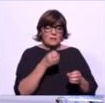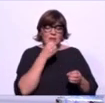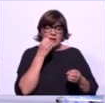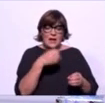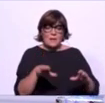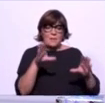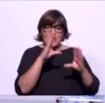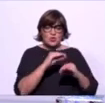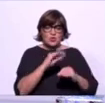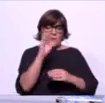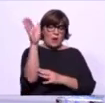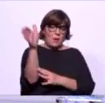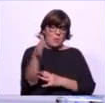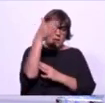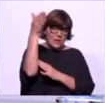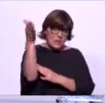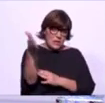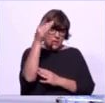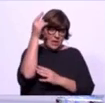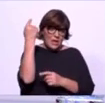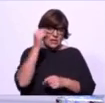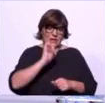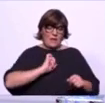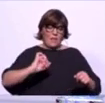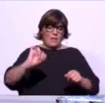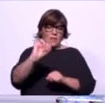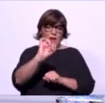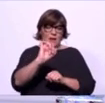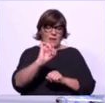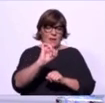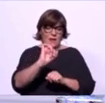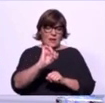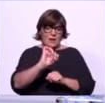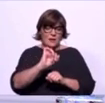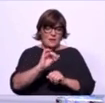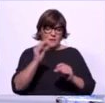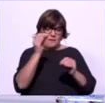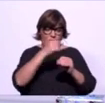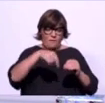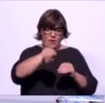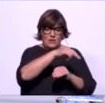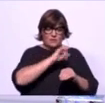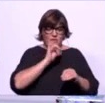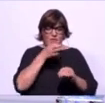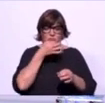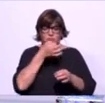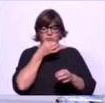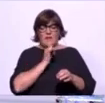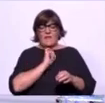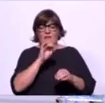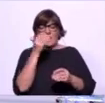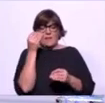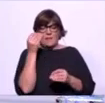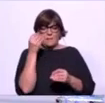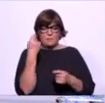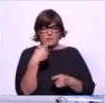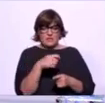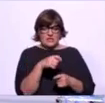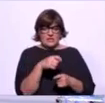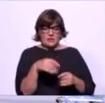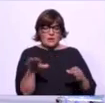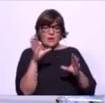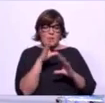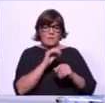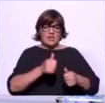mais uma das bandeiras brandidas pelo cartelismo em que diz que é o treinador ou o presidente